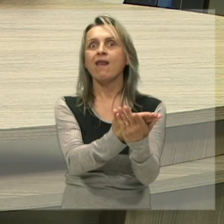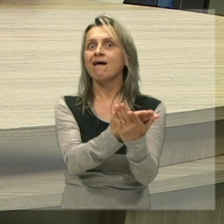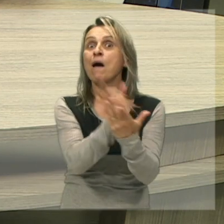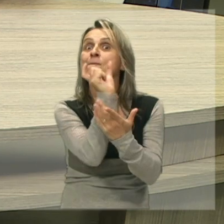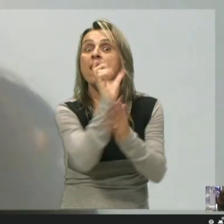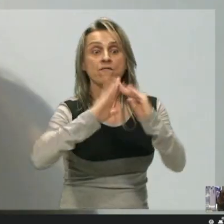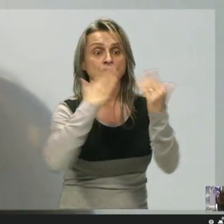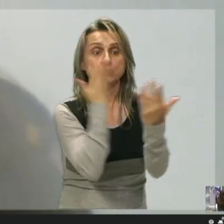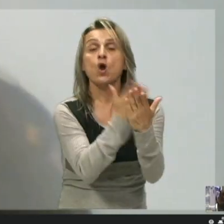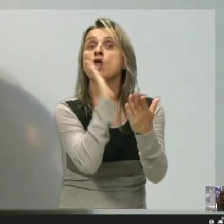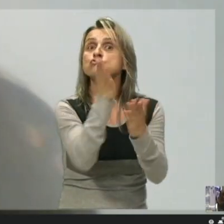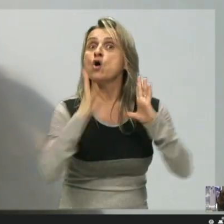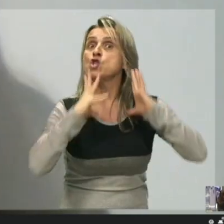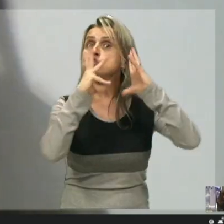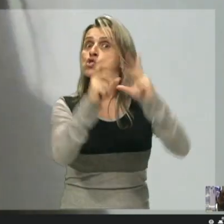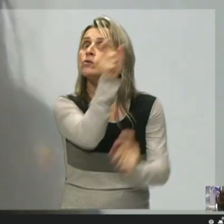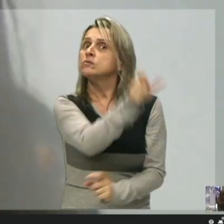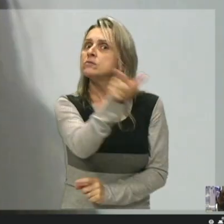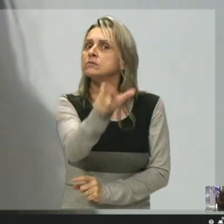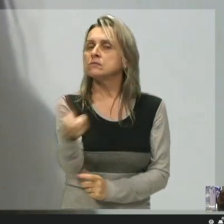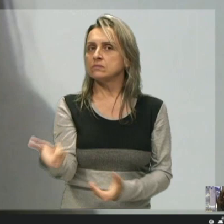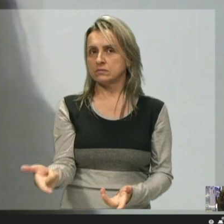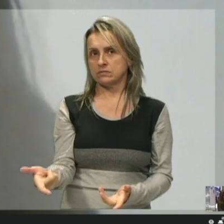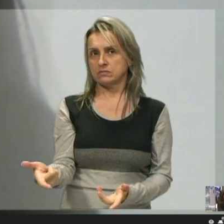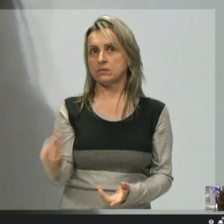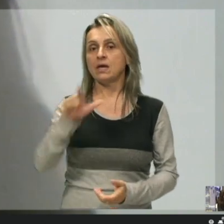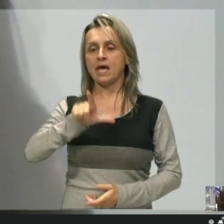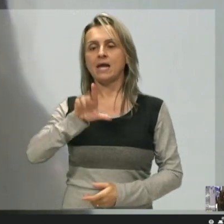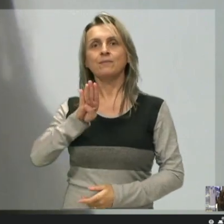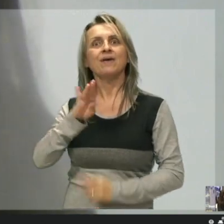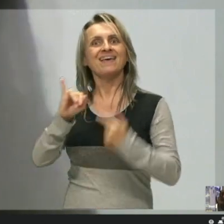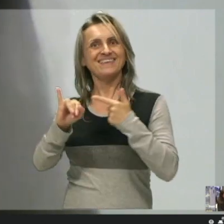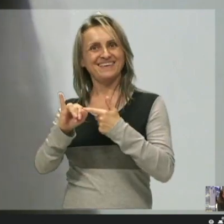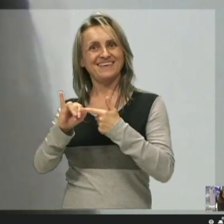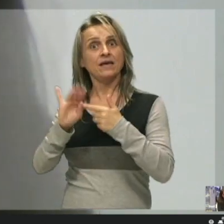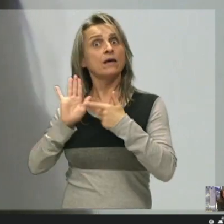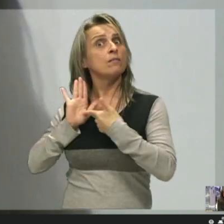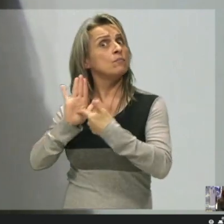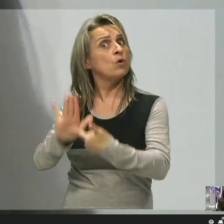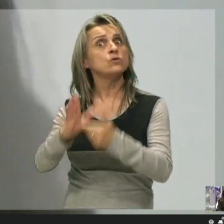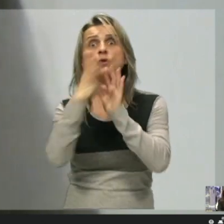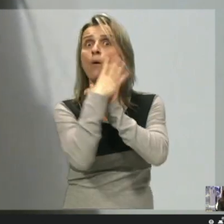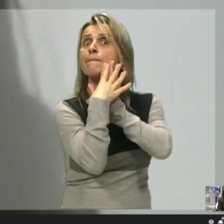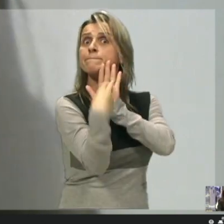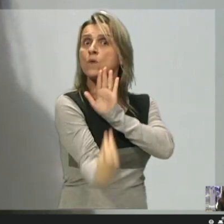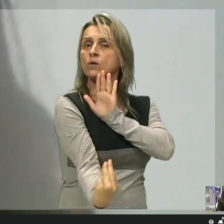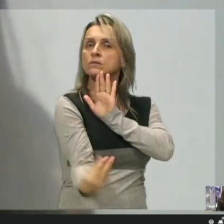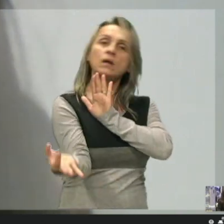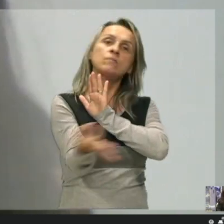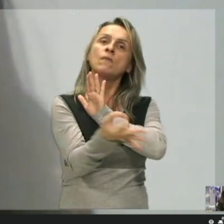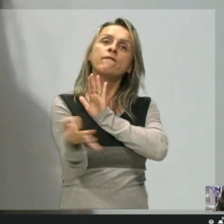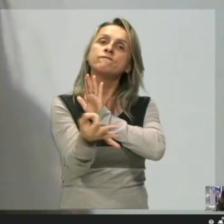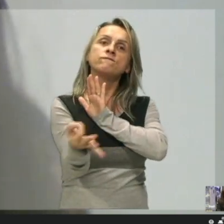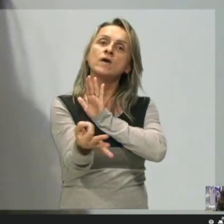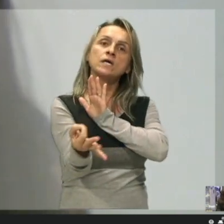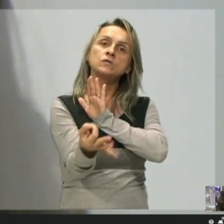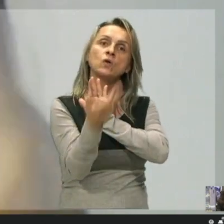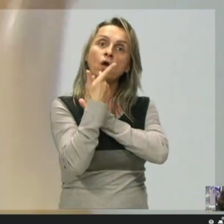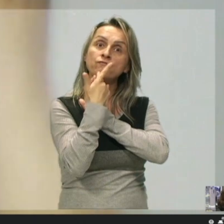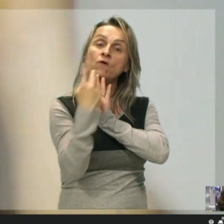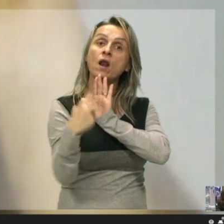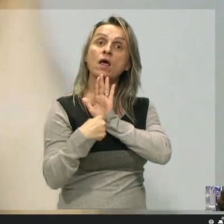ela trouxe o modelo social da deficiência, que a deficiência ela está no meio em que eu vivo, não necessariamente numa parte do meu corpo que